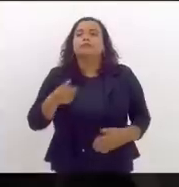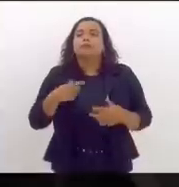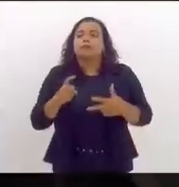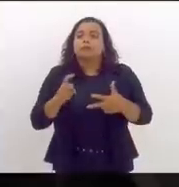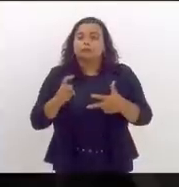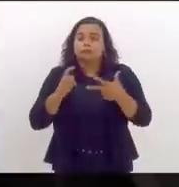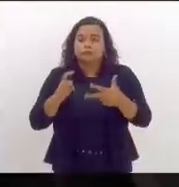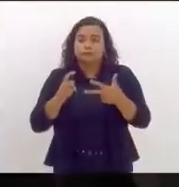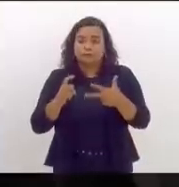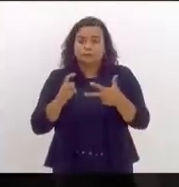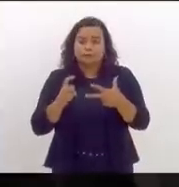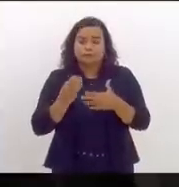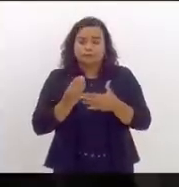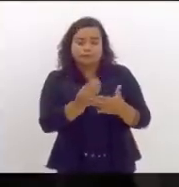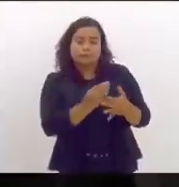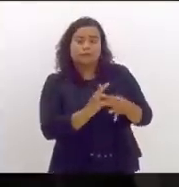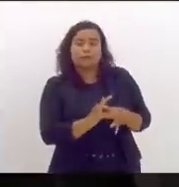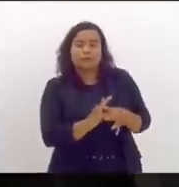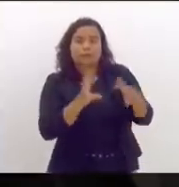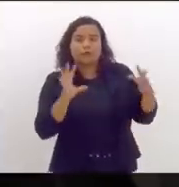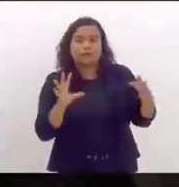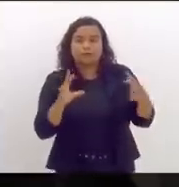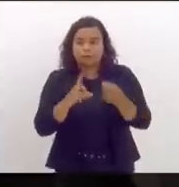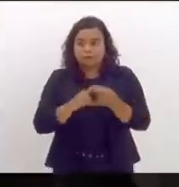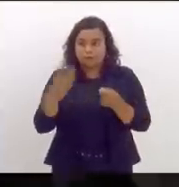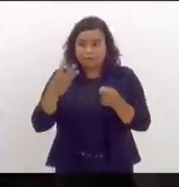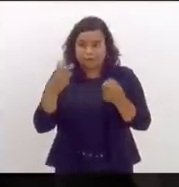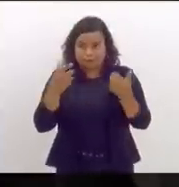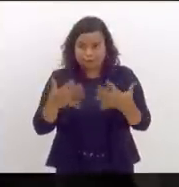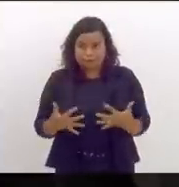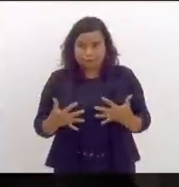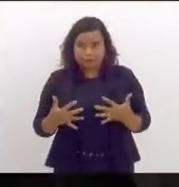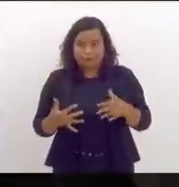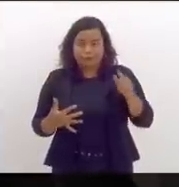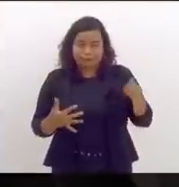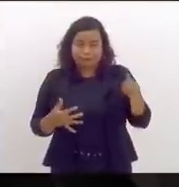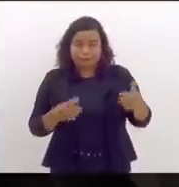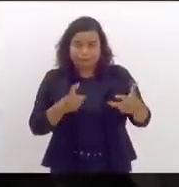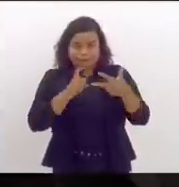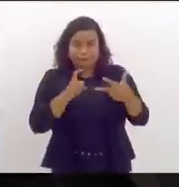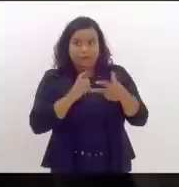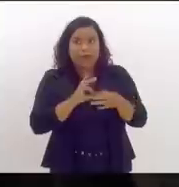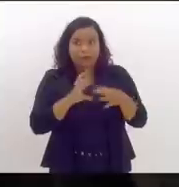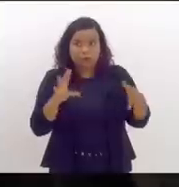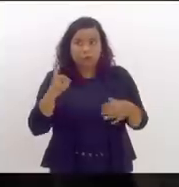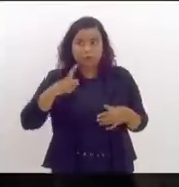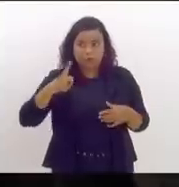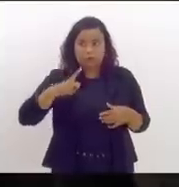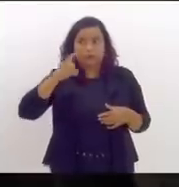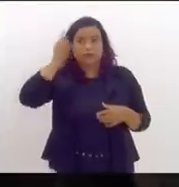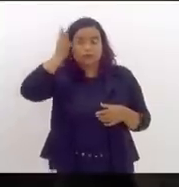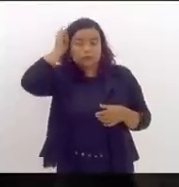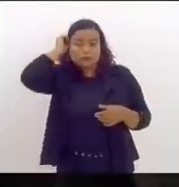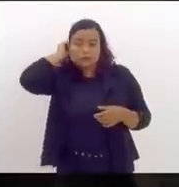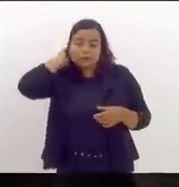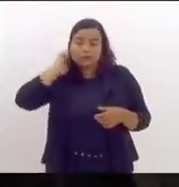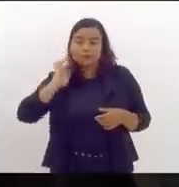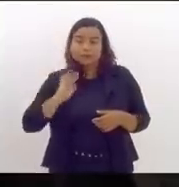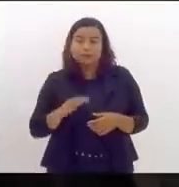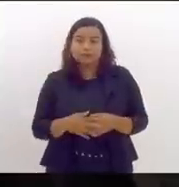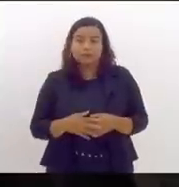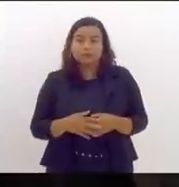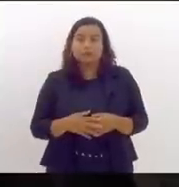Poder Executivo autorizado diz o artigo 3º fica o poder executivo autorizado